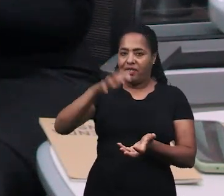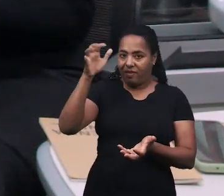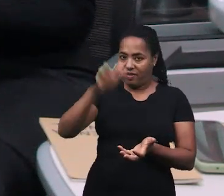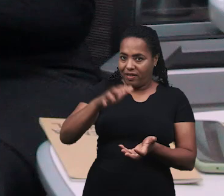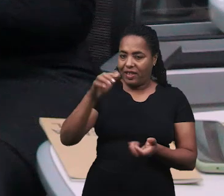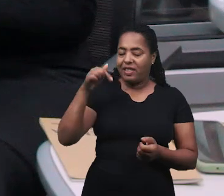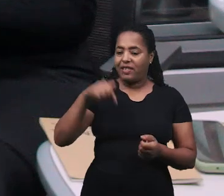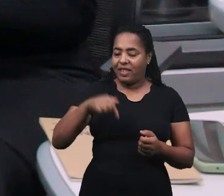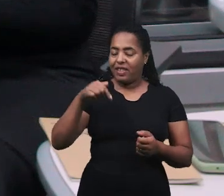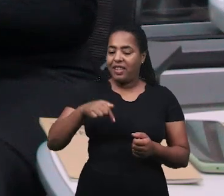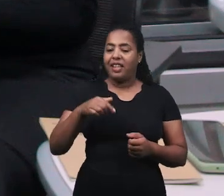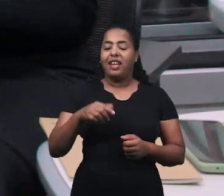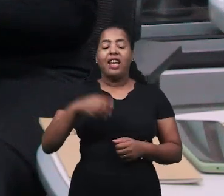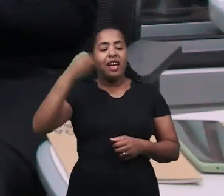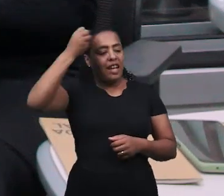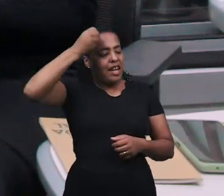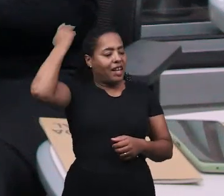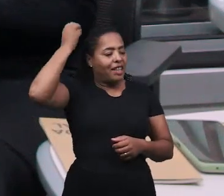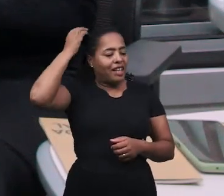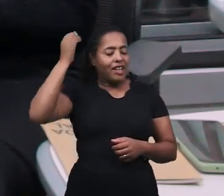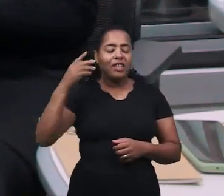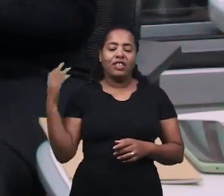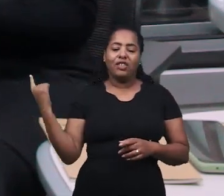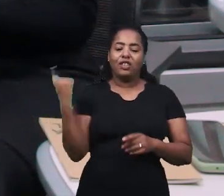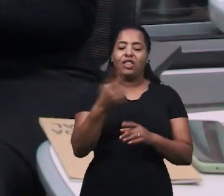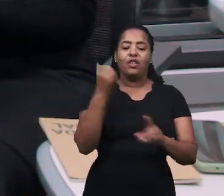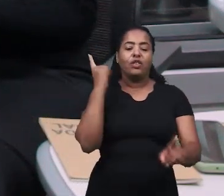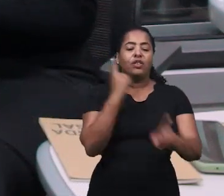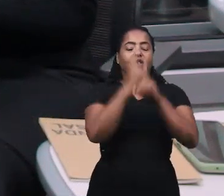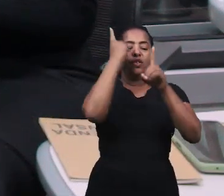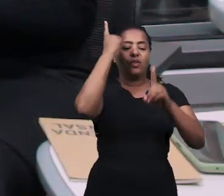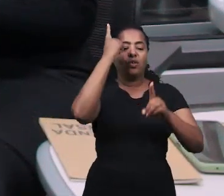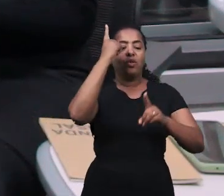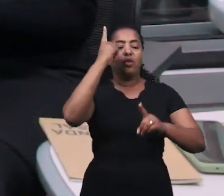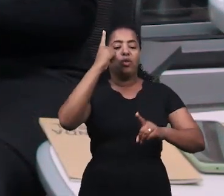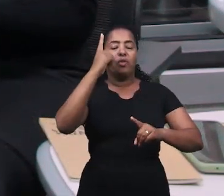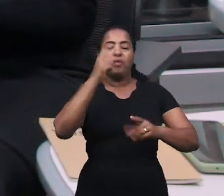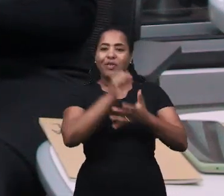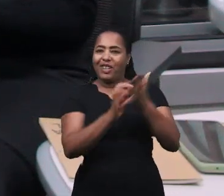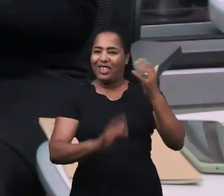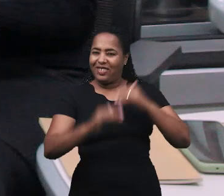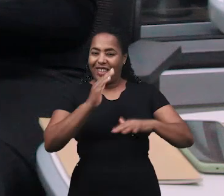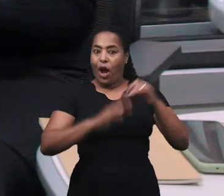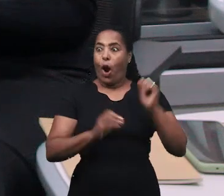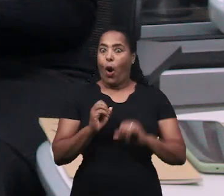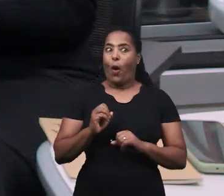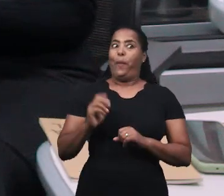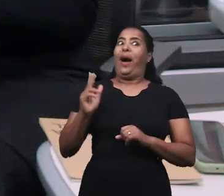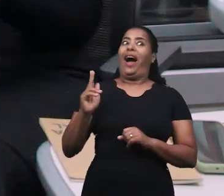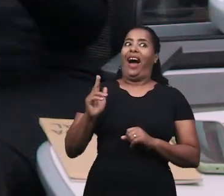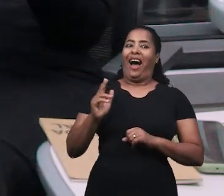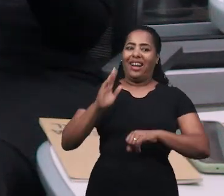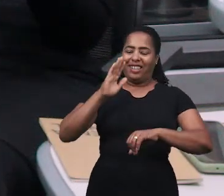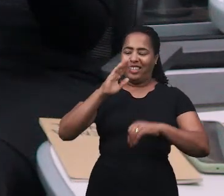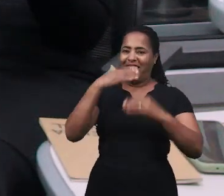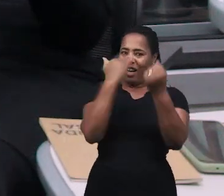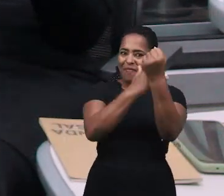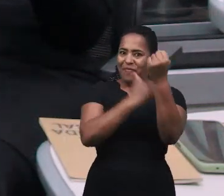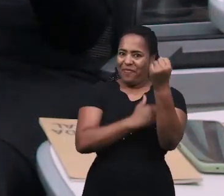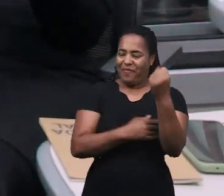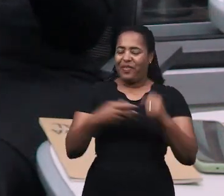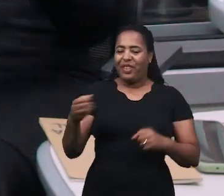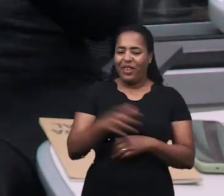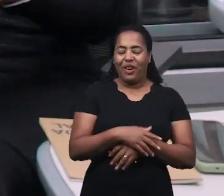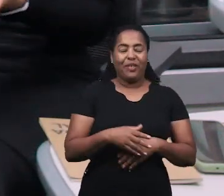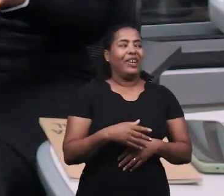no satélite, vieram para assistir aqui. A Andréia chegou, quando descobriu a atividade profissional delas, já tem pauta nova para... E é engraçado